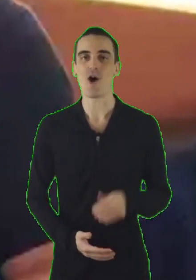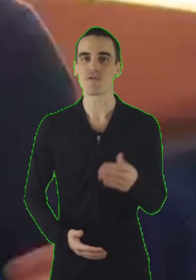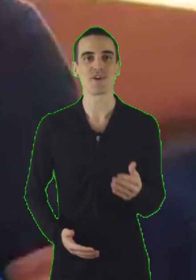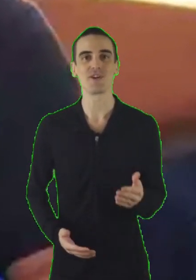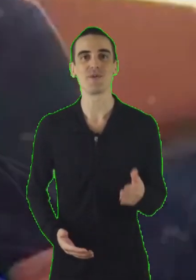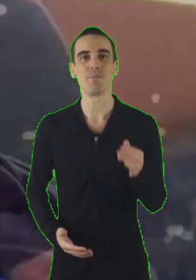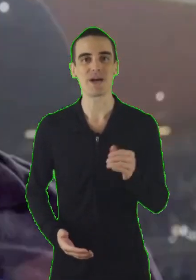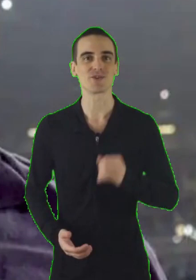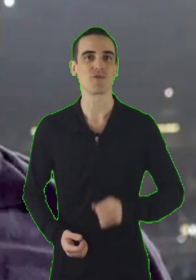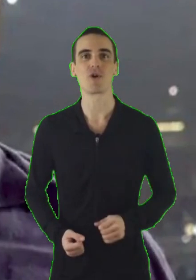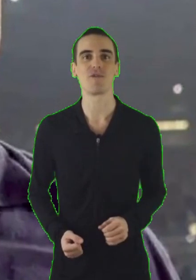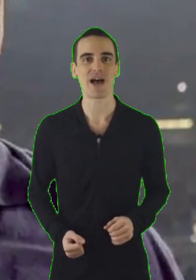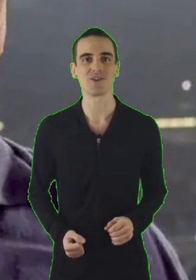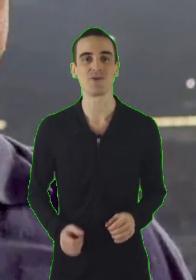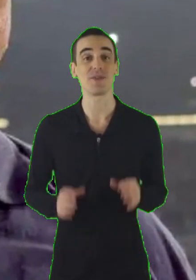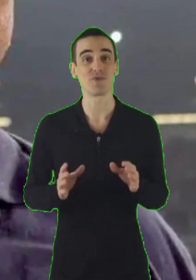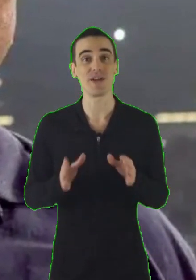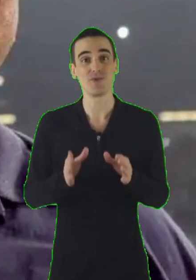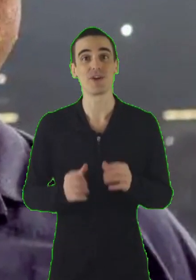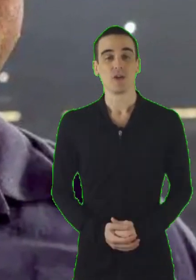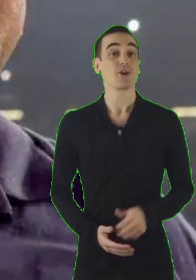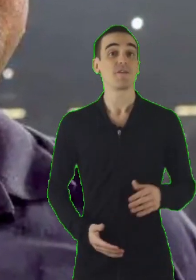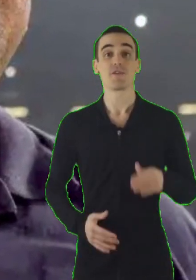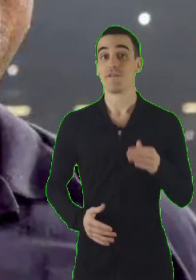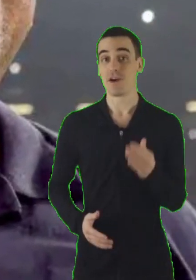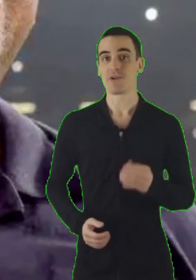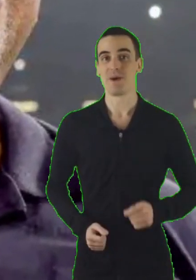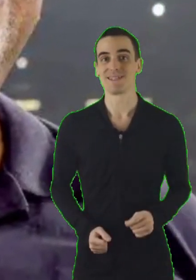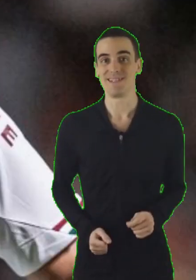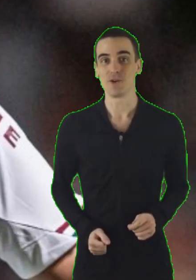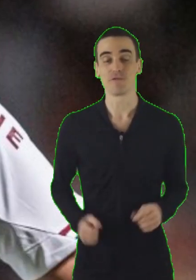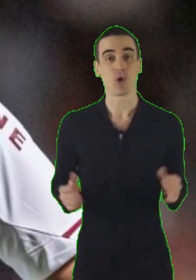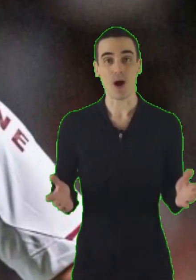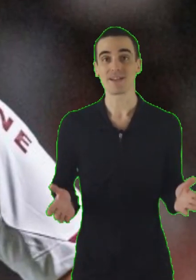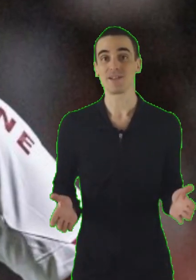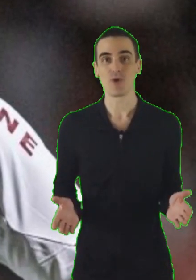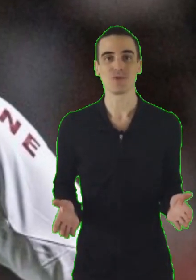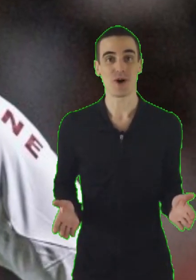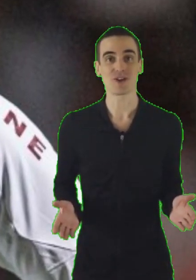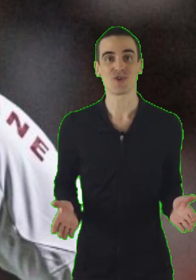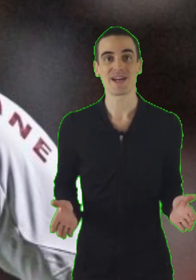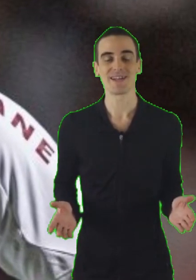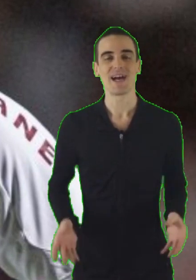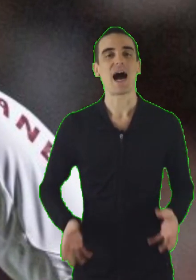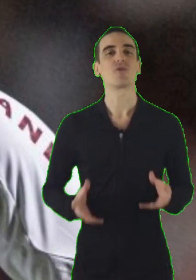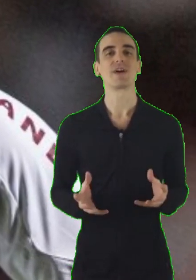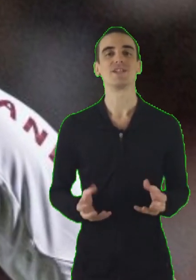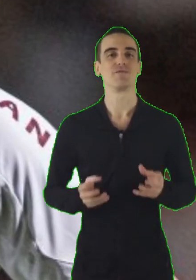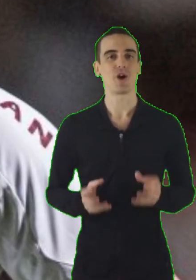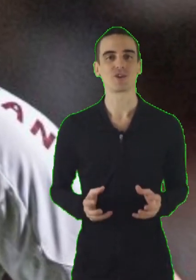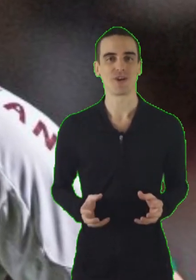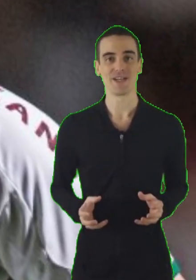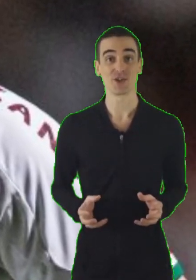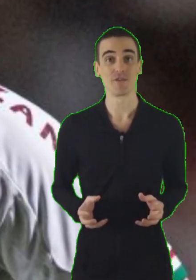de suas lives, antes de aceitar se encontrar com o atacante do Fluminense para um abraço. Cano nunca escondeu a admiração pelo ex-camisa 9 da